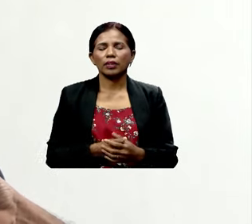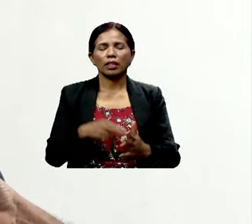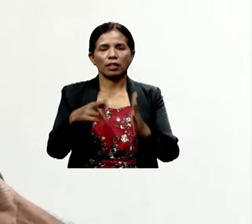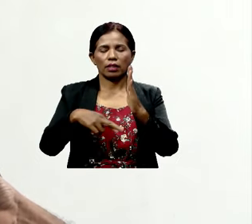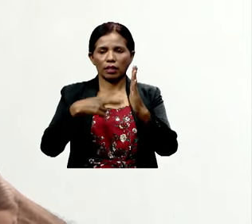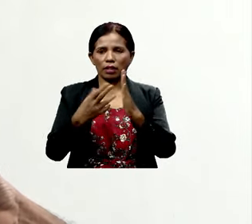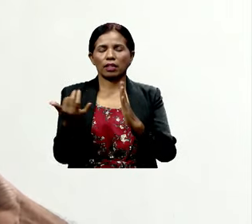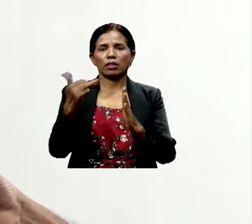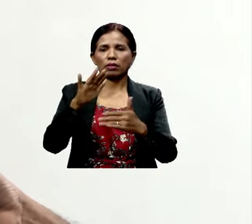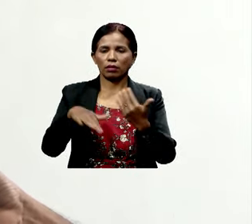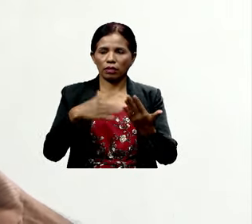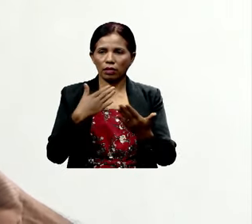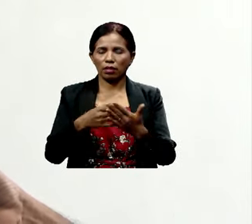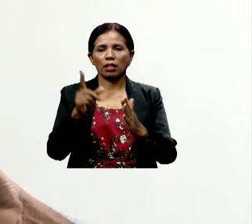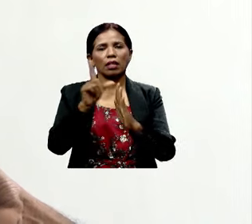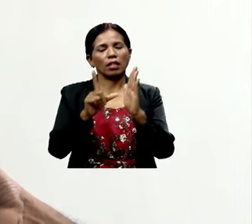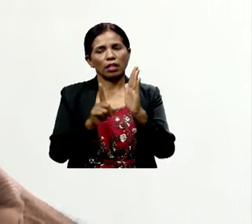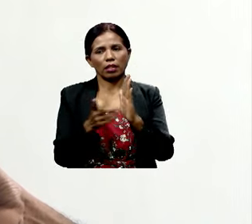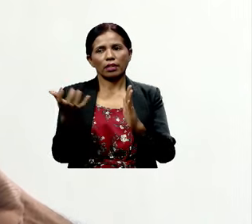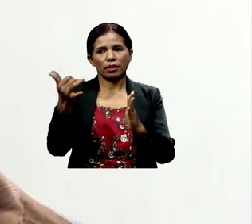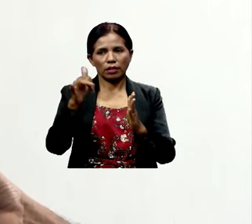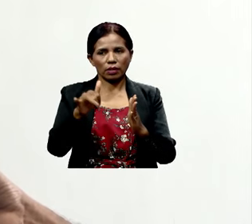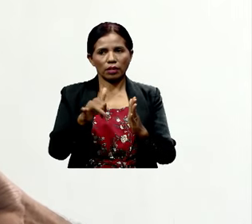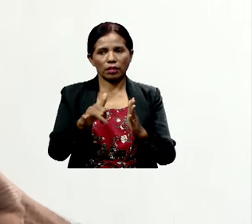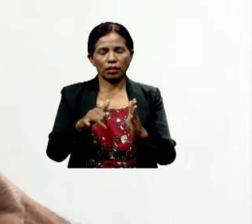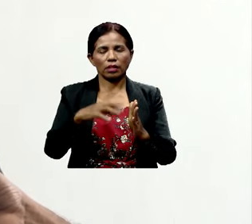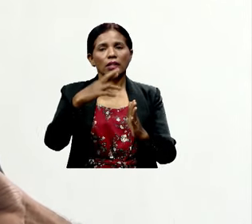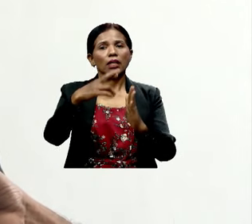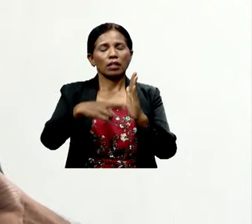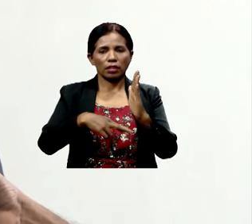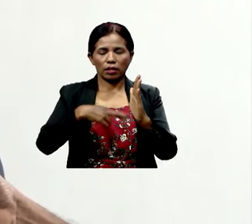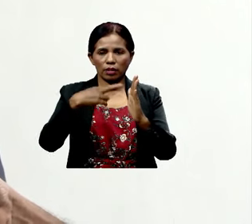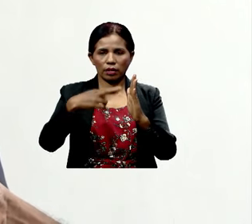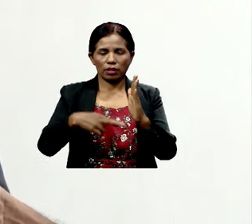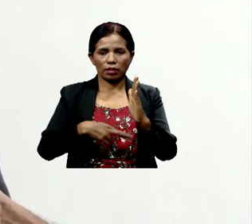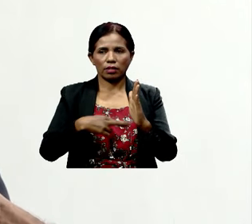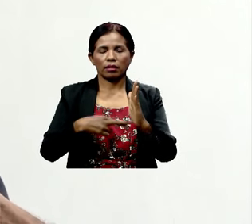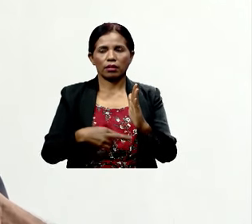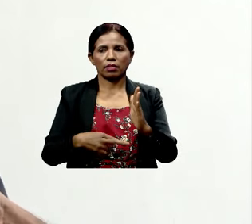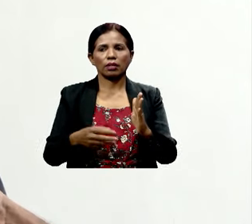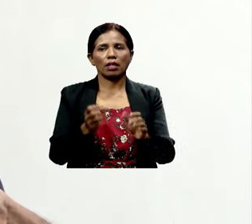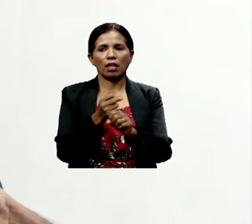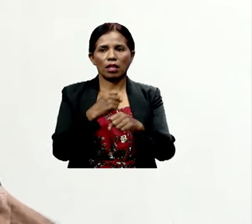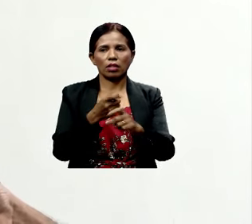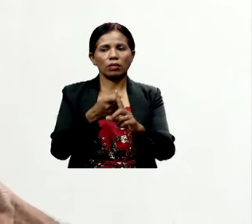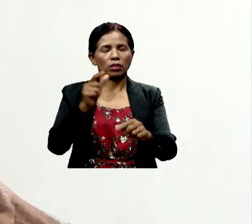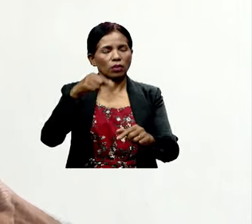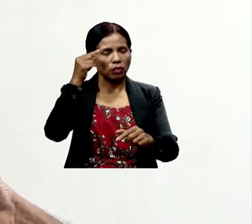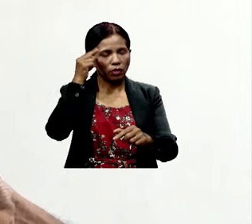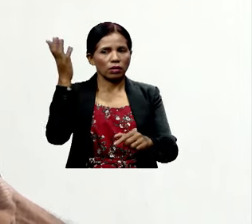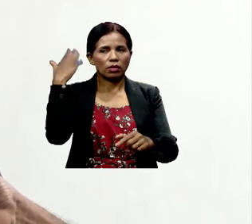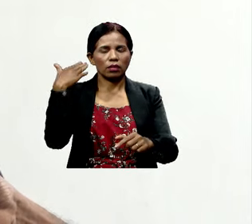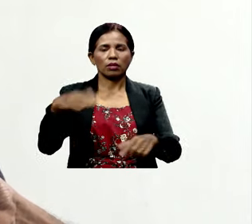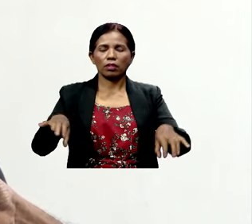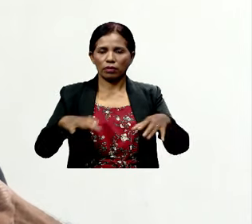será lei será norma será né que antes né introduzo o governo anterior ba sistema